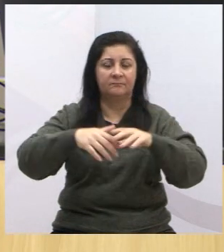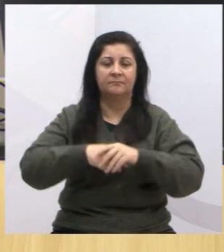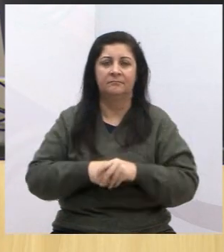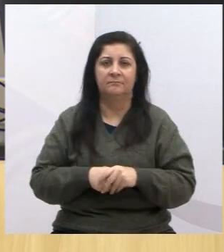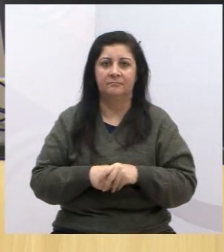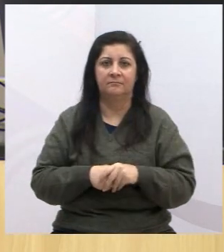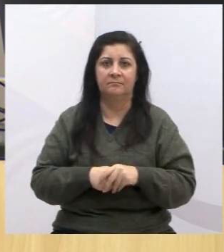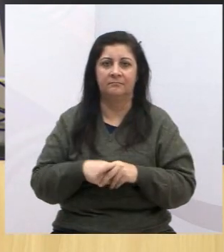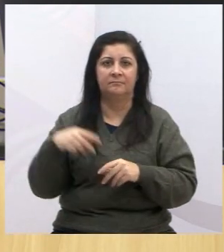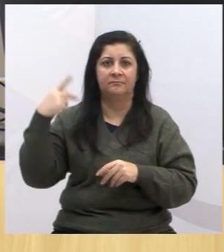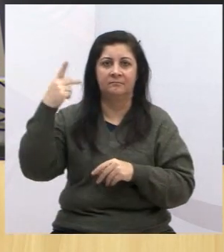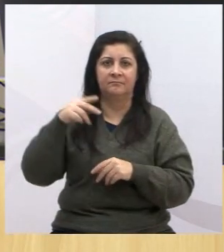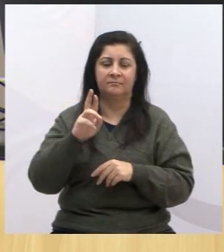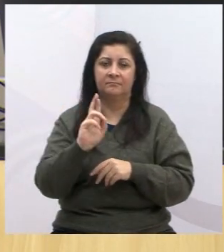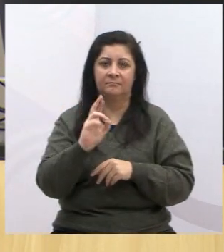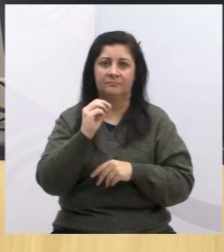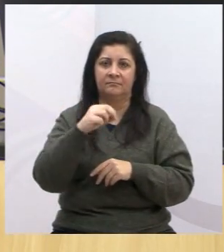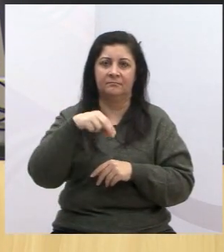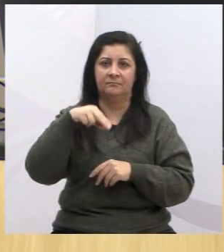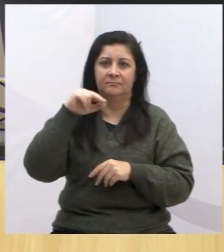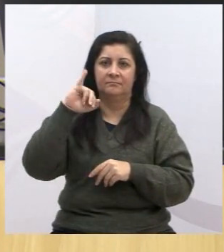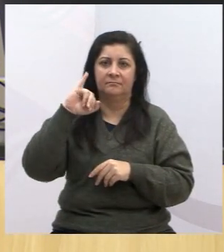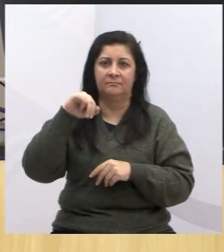manifestação. Vereador Roninha.